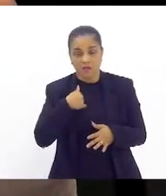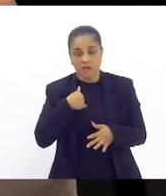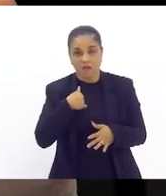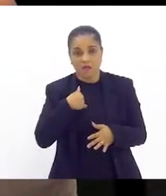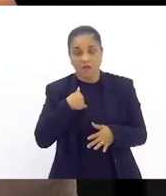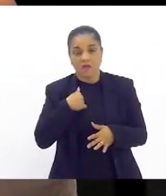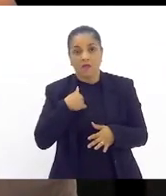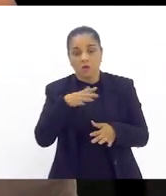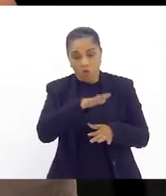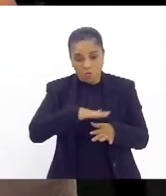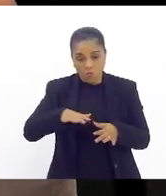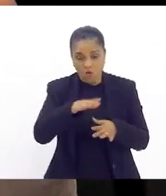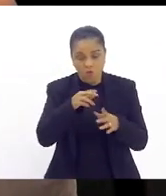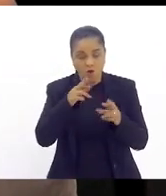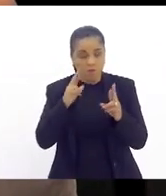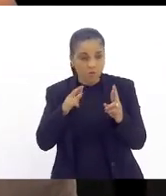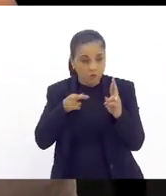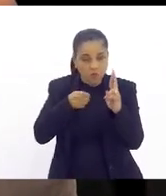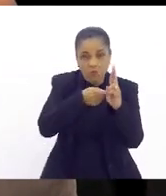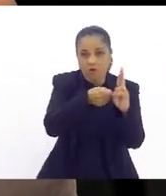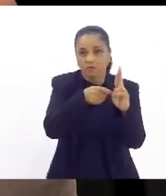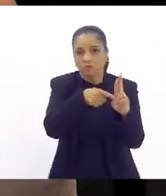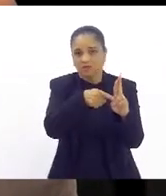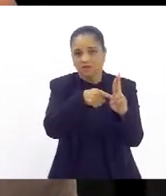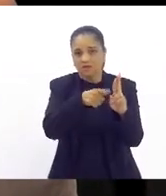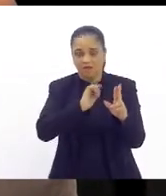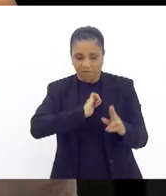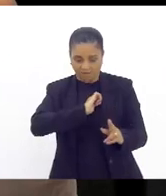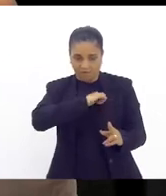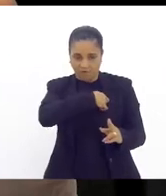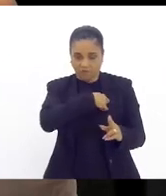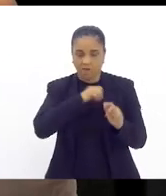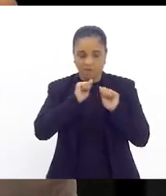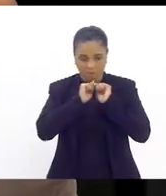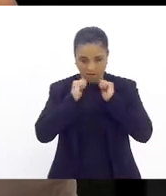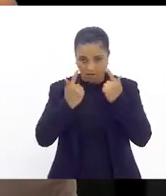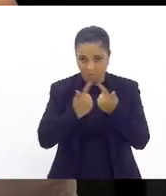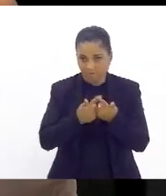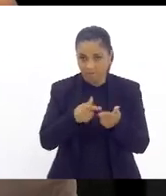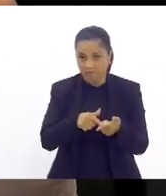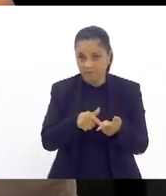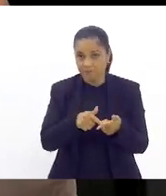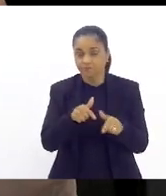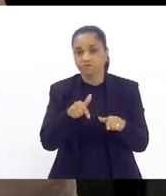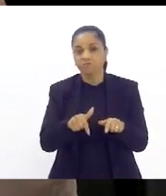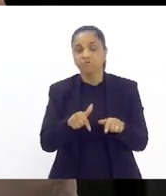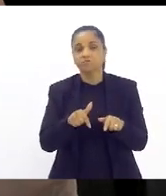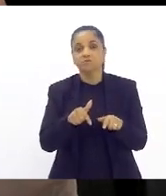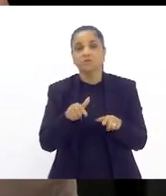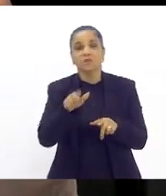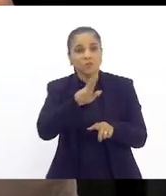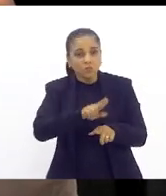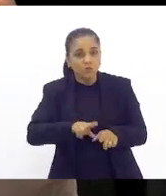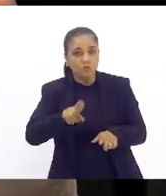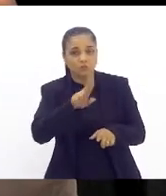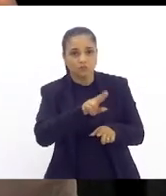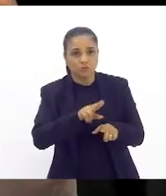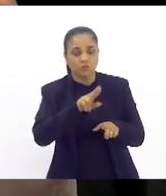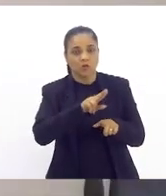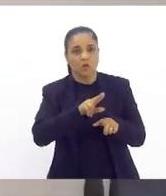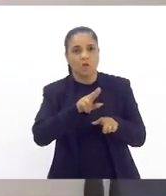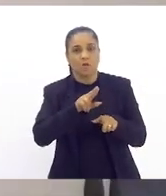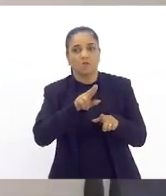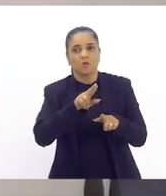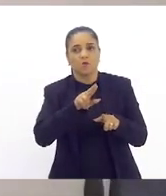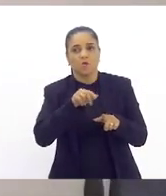própria procuradoria Assessoria fiscal aqui da casa da alerj e nós que utilizamos muito esse conceito